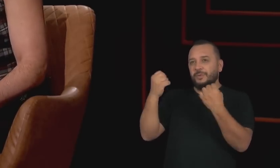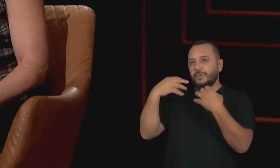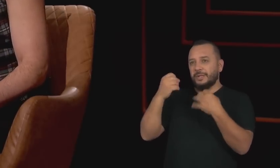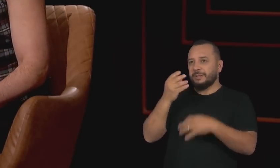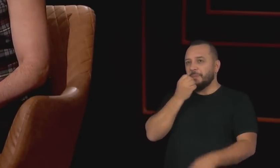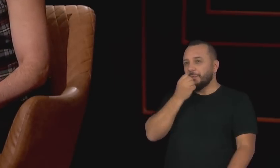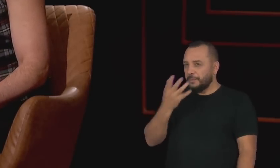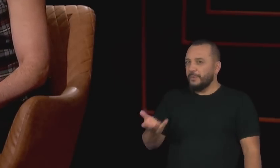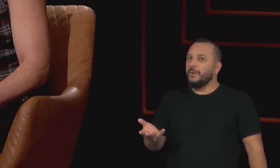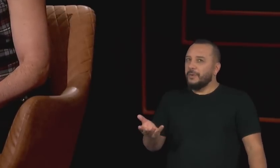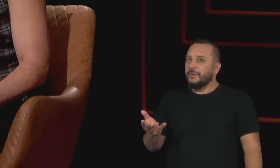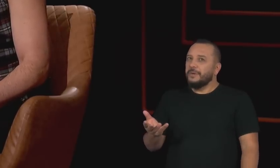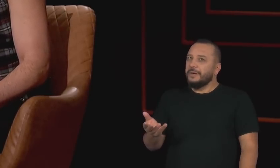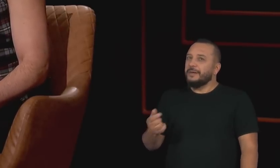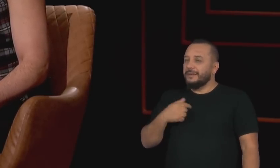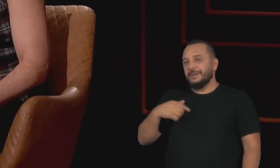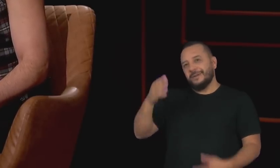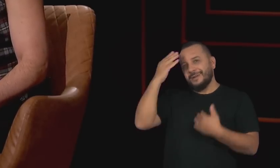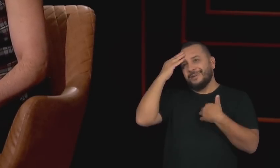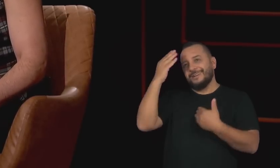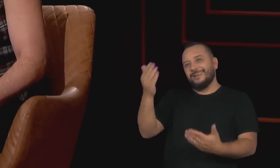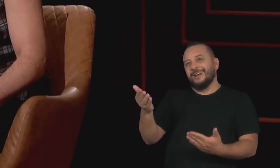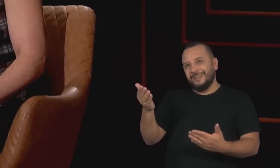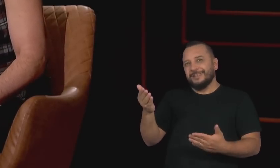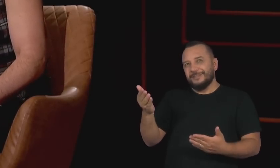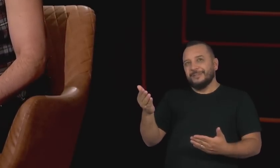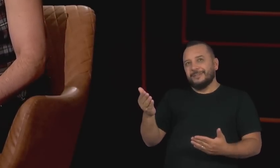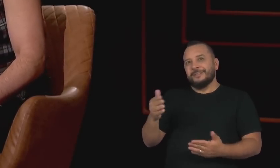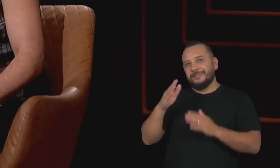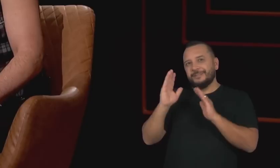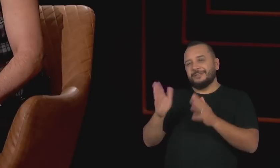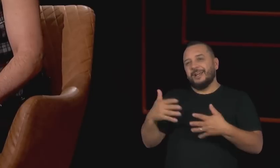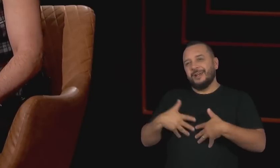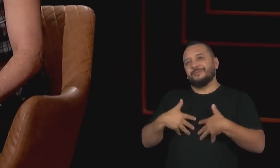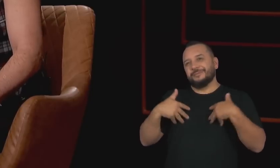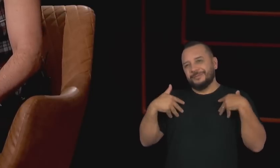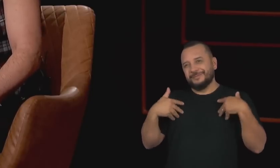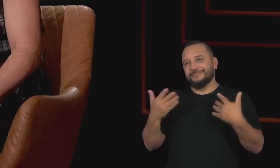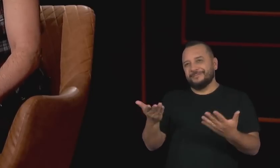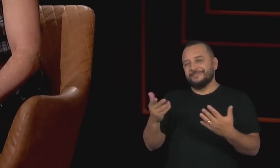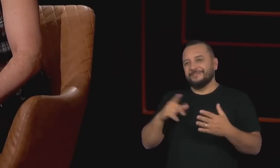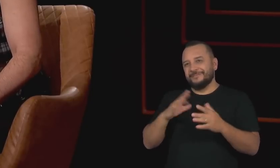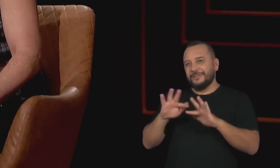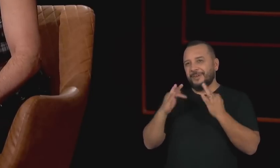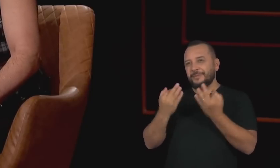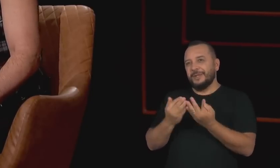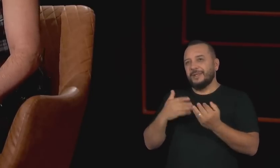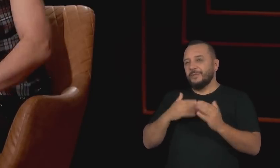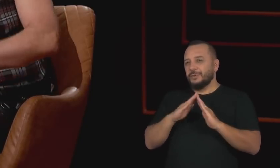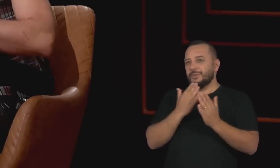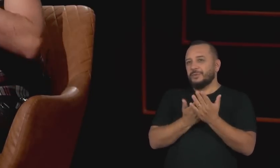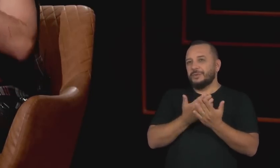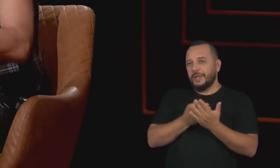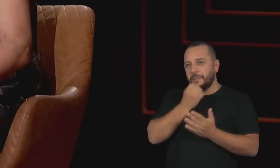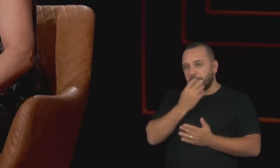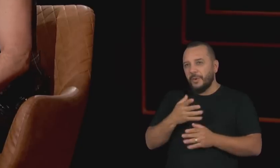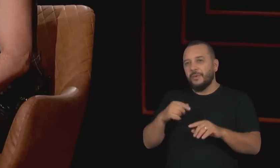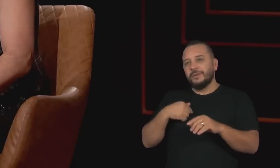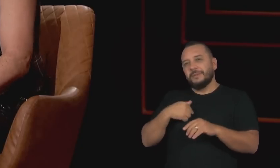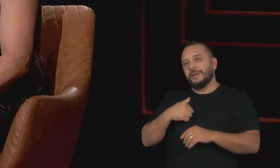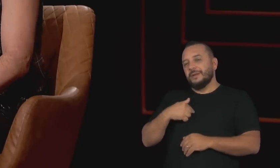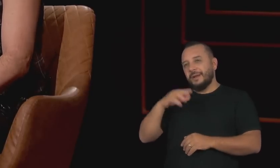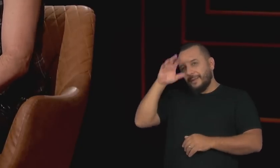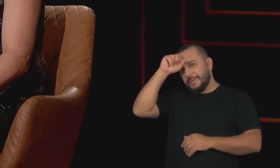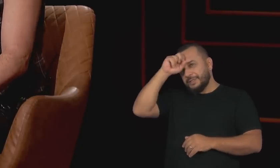assim, sabe? Eu sou muito grato a poder ter tido esse privilégio de poder ter ido em bons colégios, ter aprendido uma outra